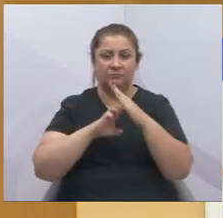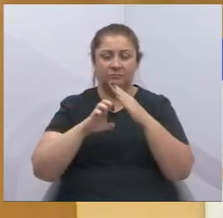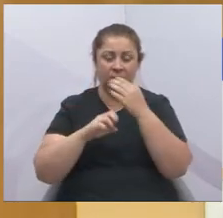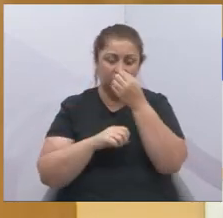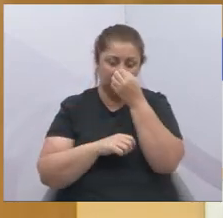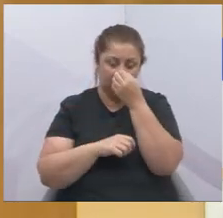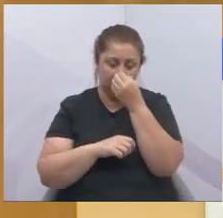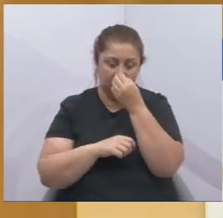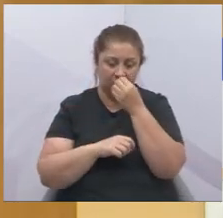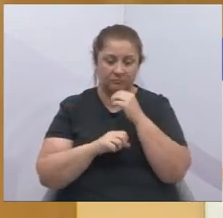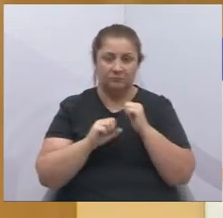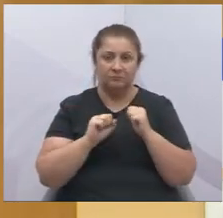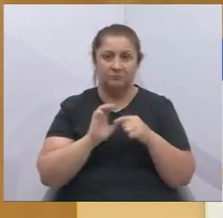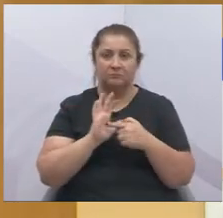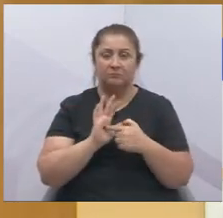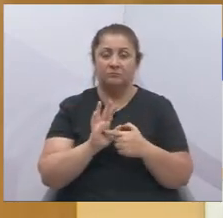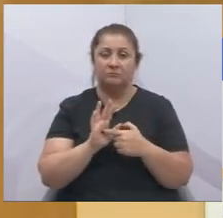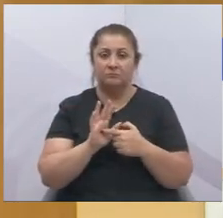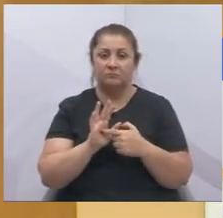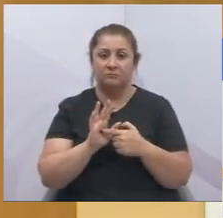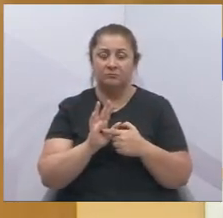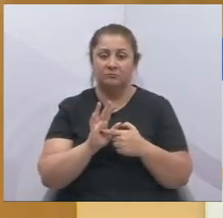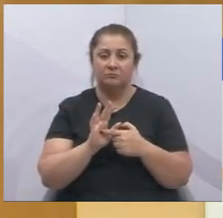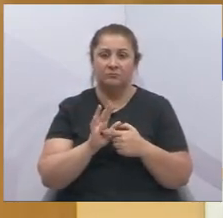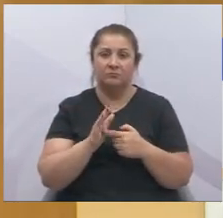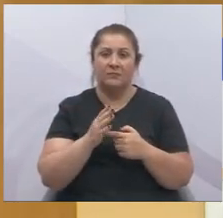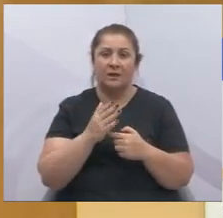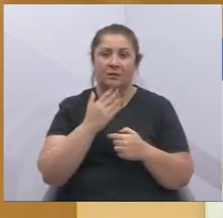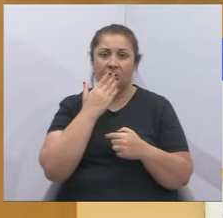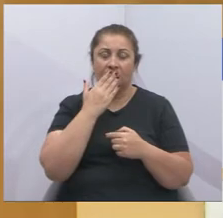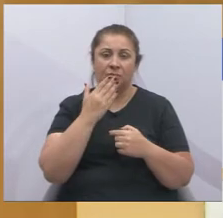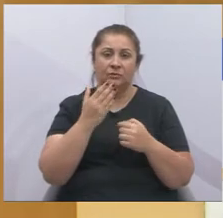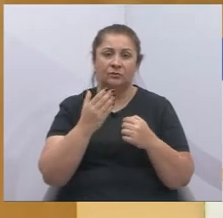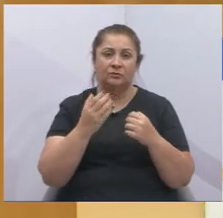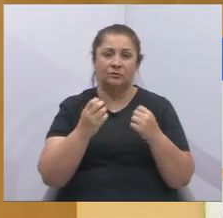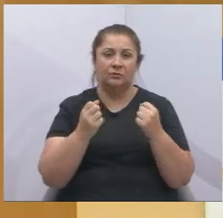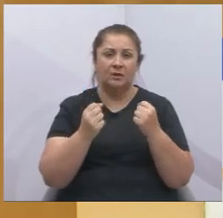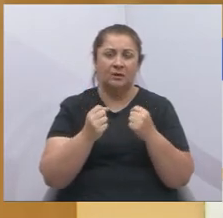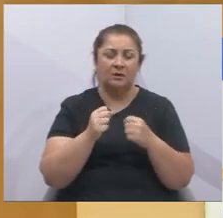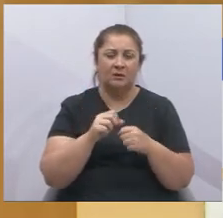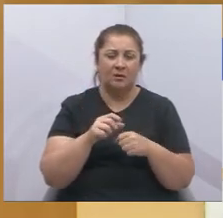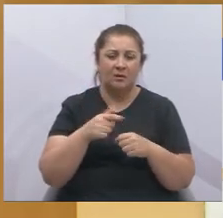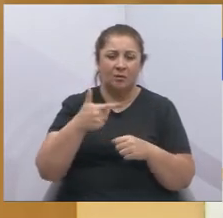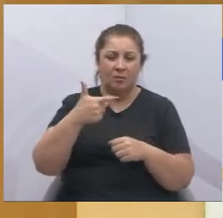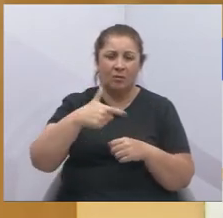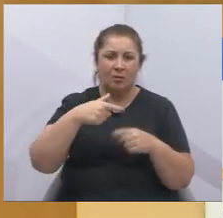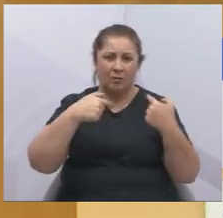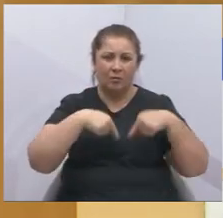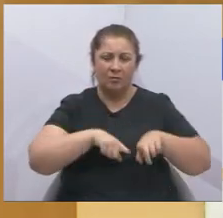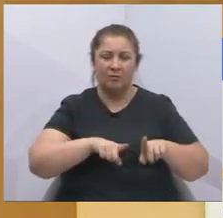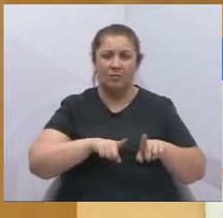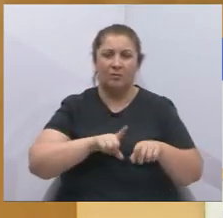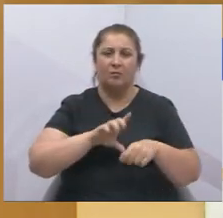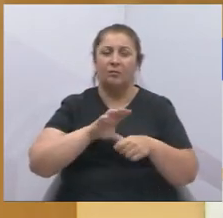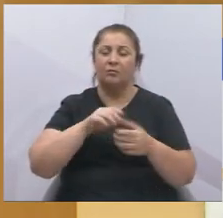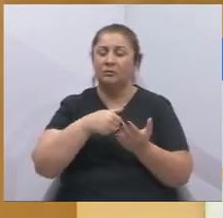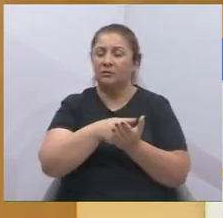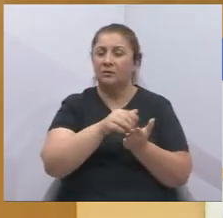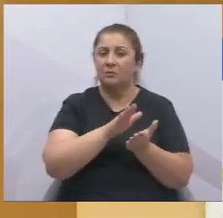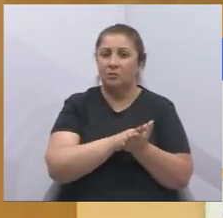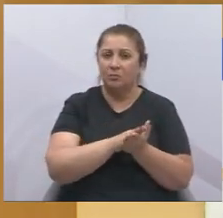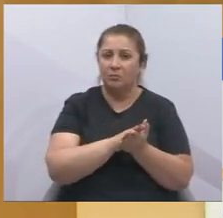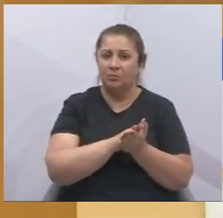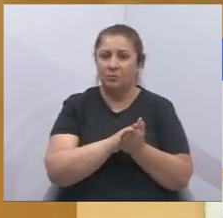no prazo de 15 dias da notificação e aplicação da multa para a autoridade que o fiscalizou. Parágrafo